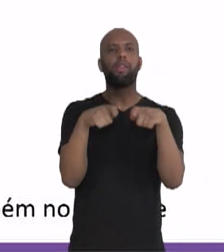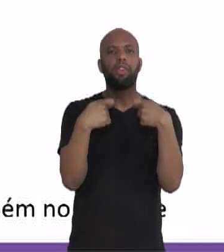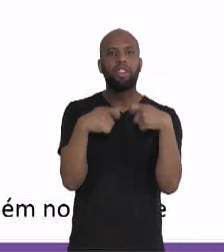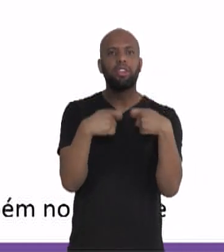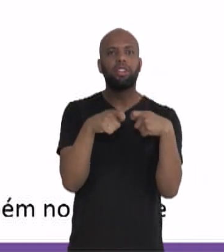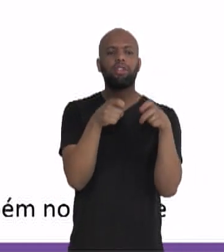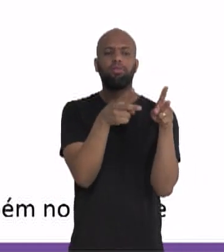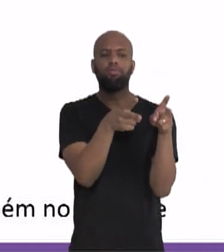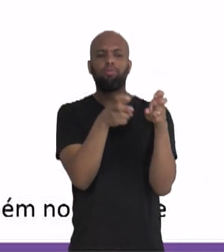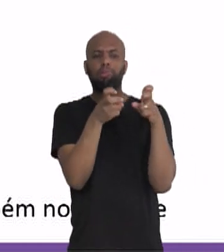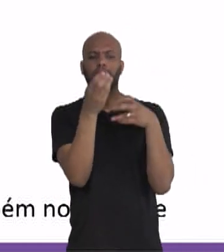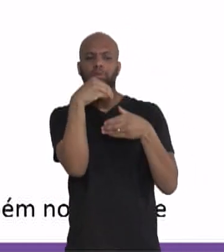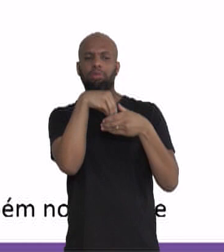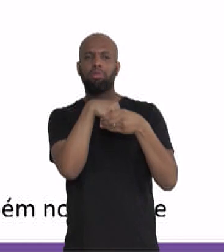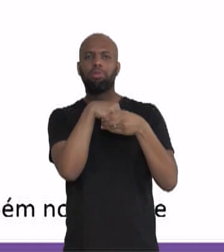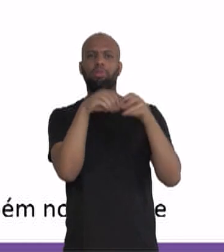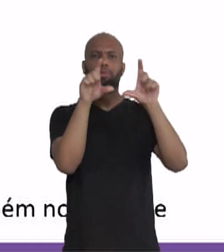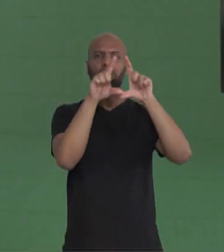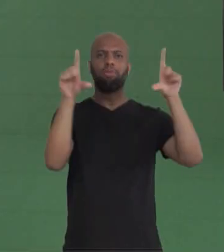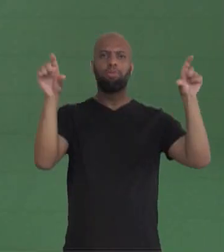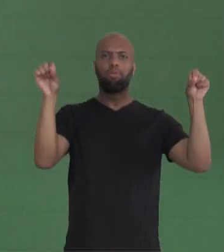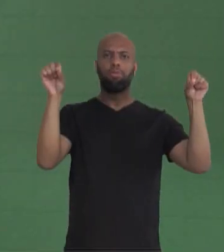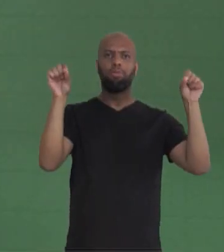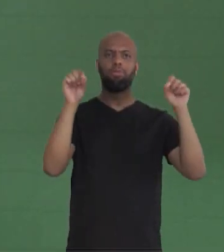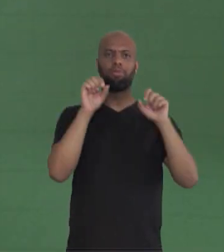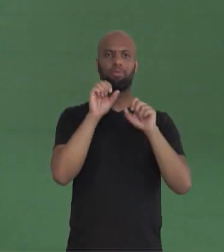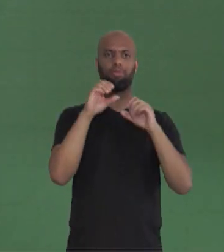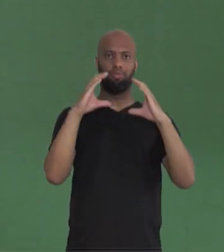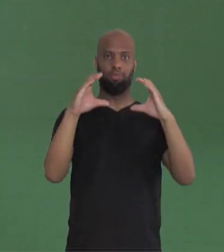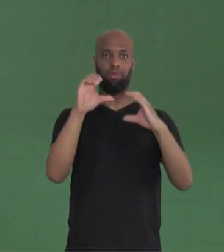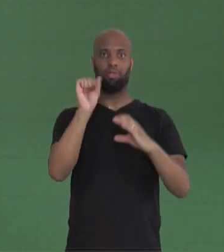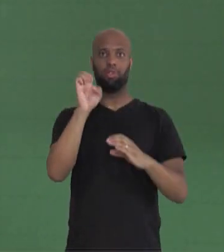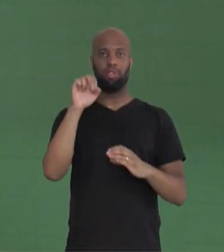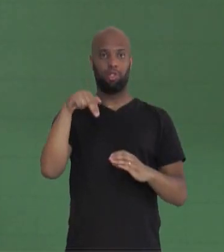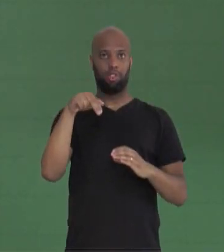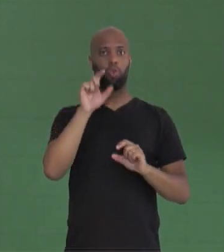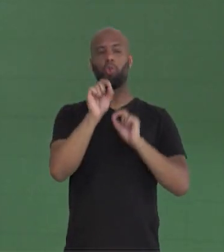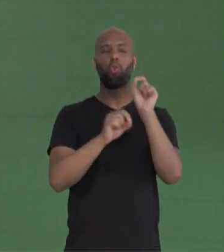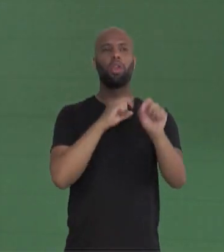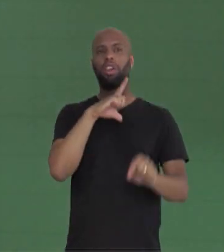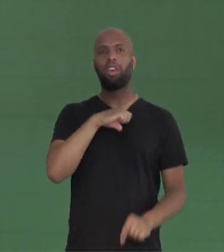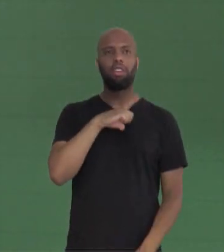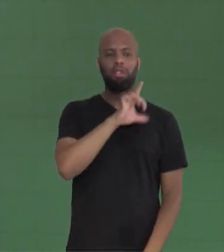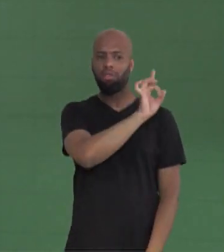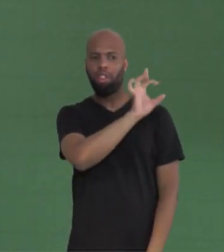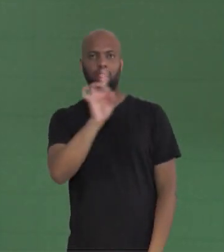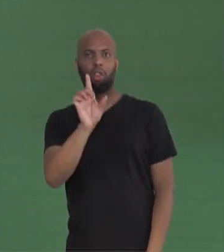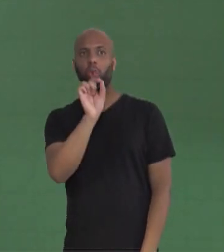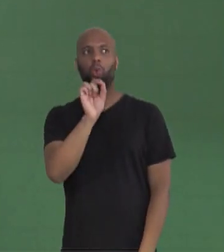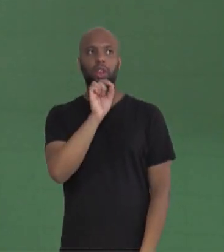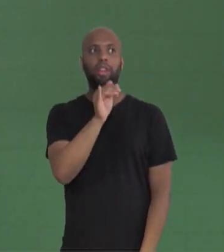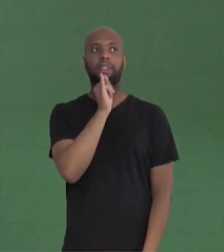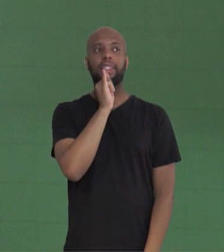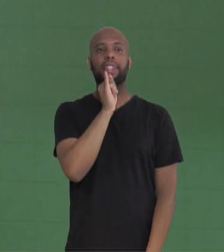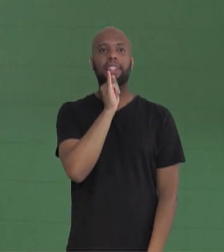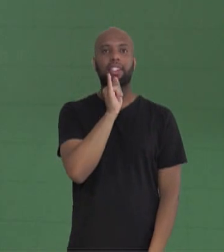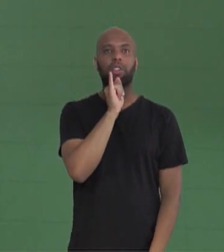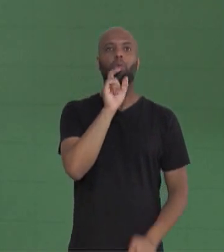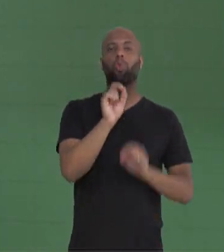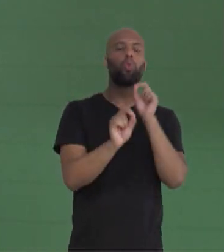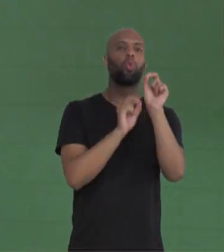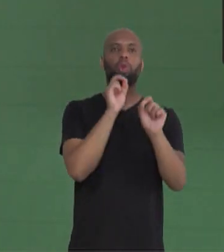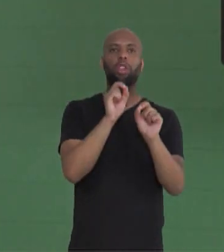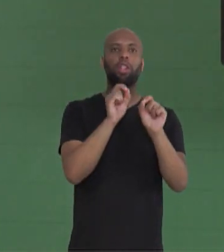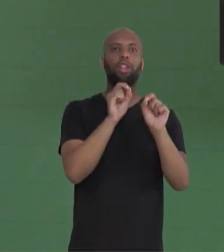da expressão geral da função seno, quem são os elementos que eu tenho aqui, tá certo? Então, por exemplo, qual era a